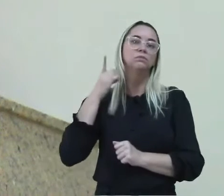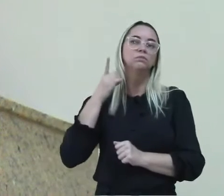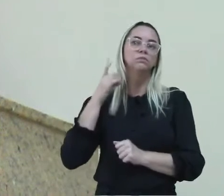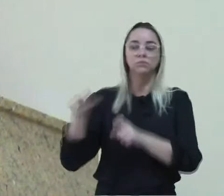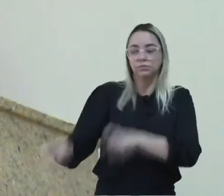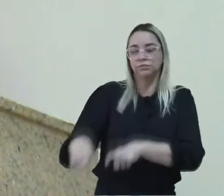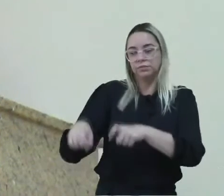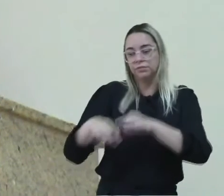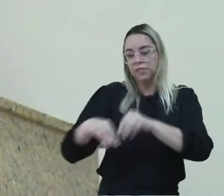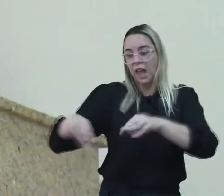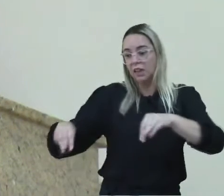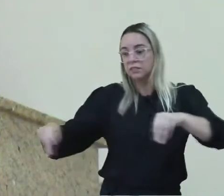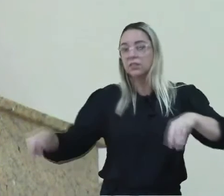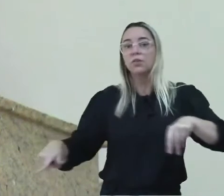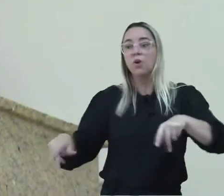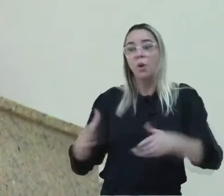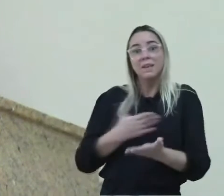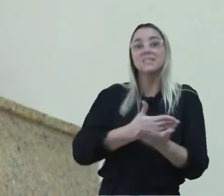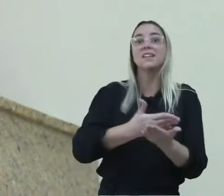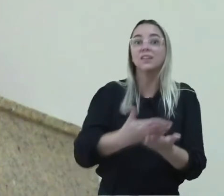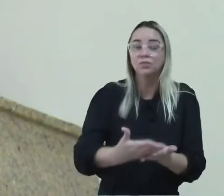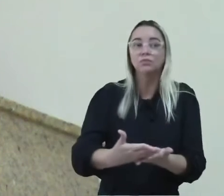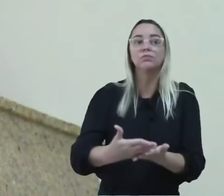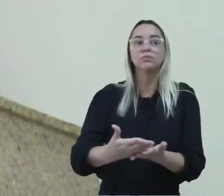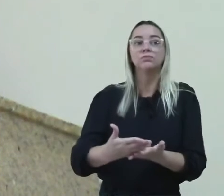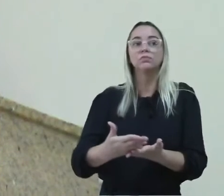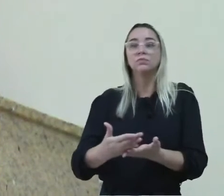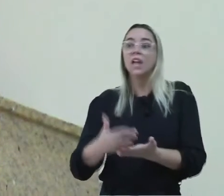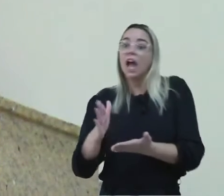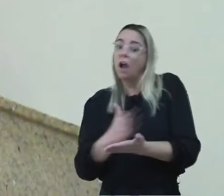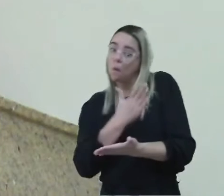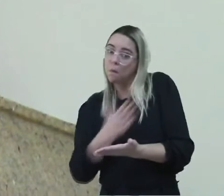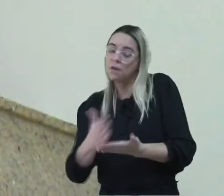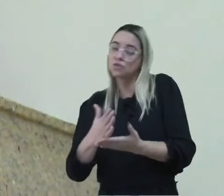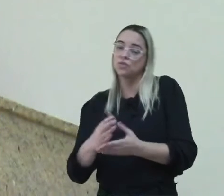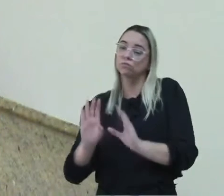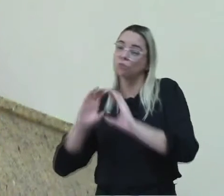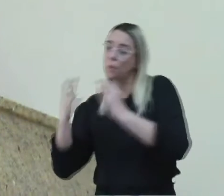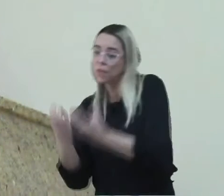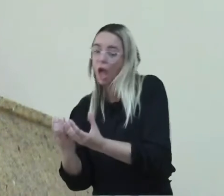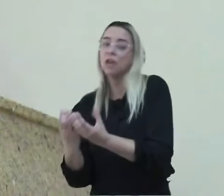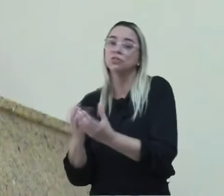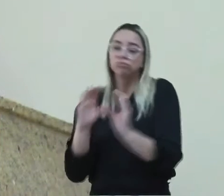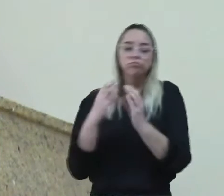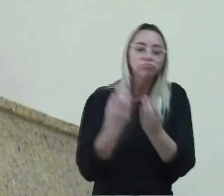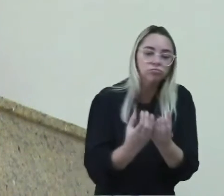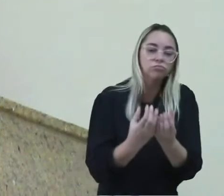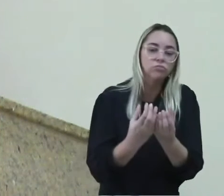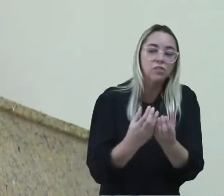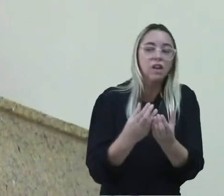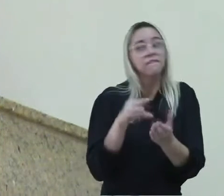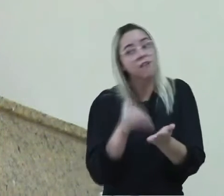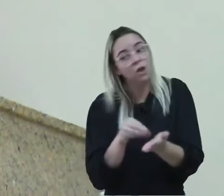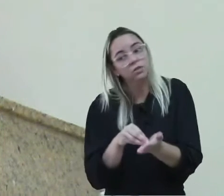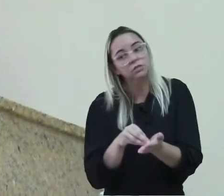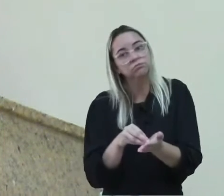estão se iniciando aí, né? Em algumas comunidades já começaram, né? Em outras ainda falta chegar,